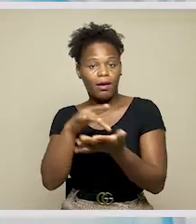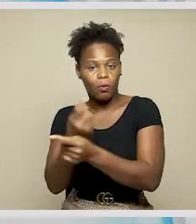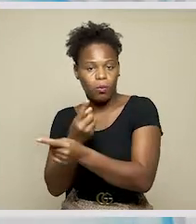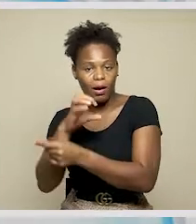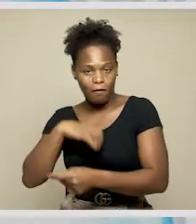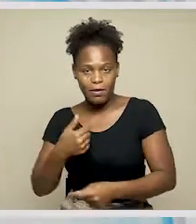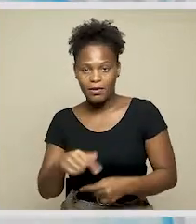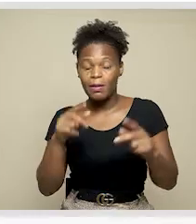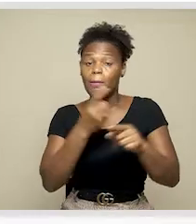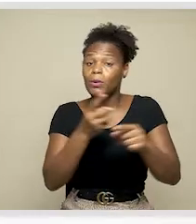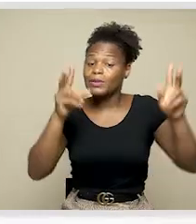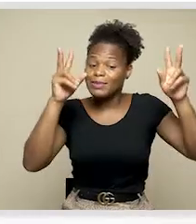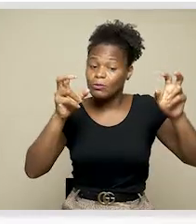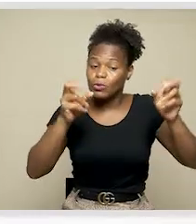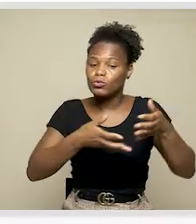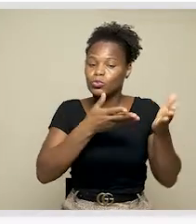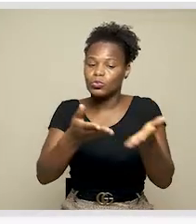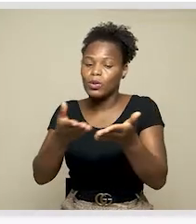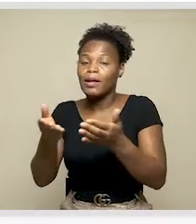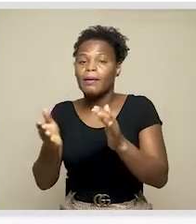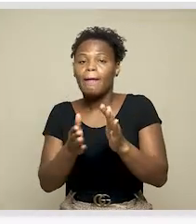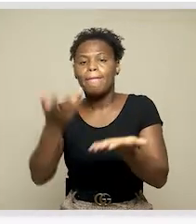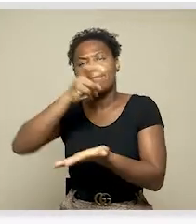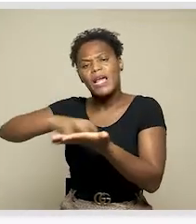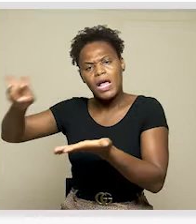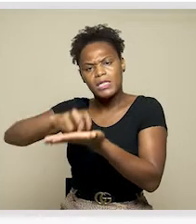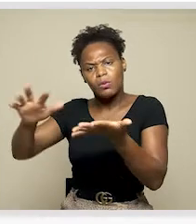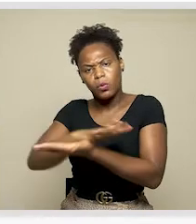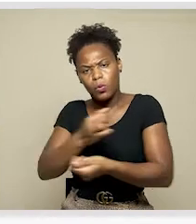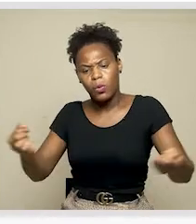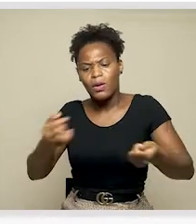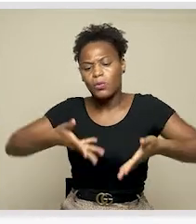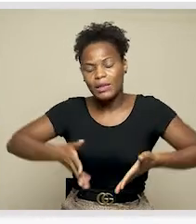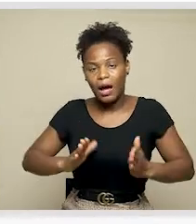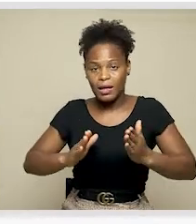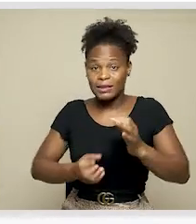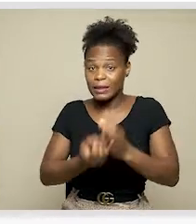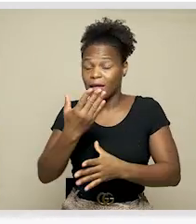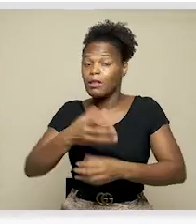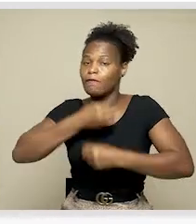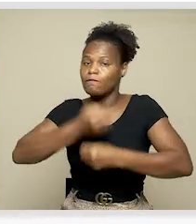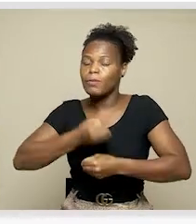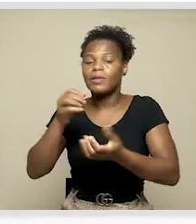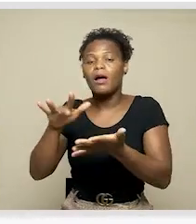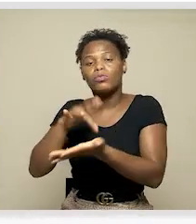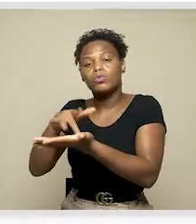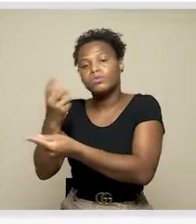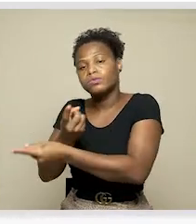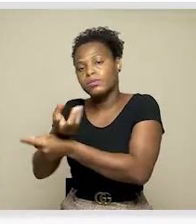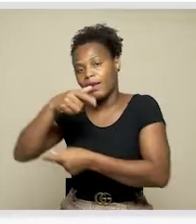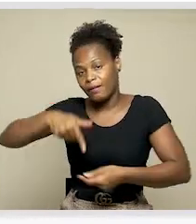isso temos esse título, A Contribuição da Imprensa no Nascimento e Afirmação da Literatura